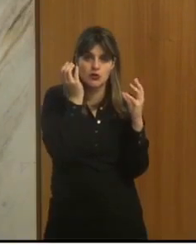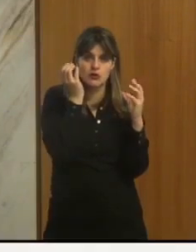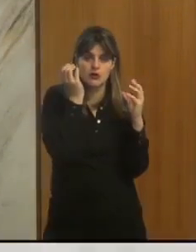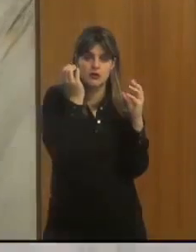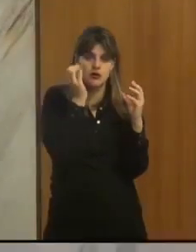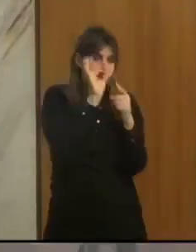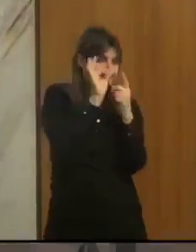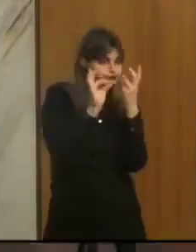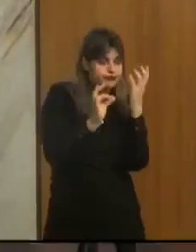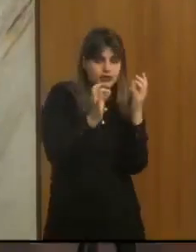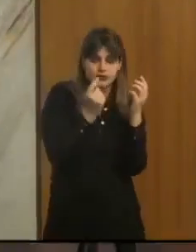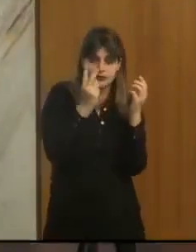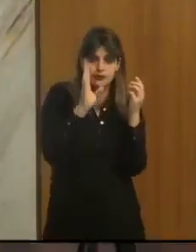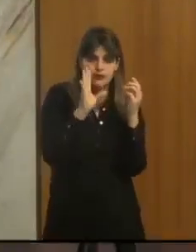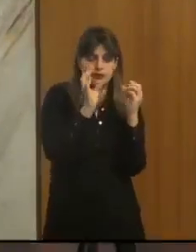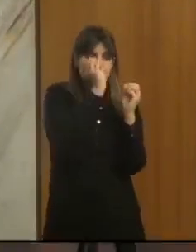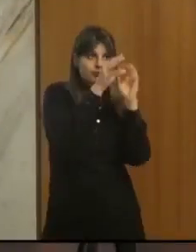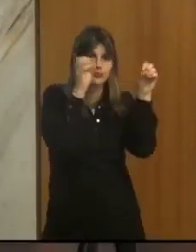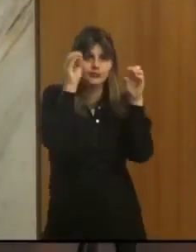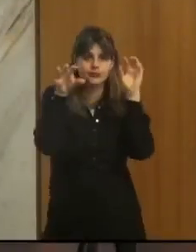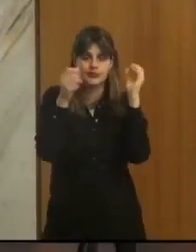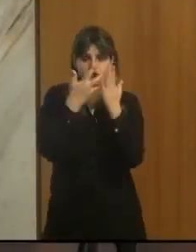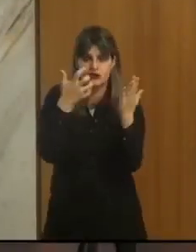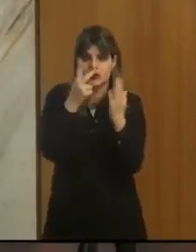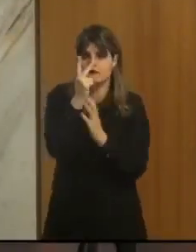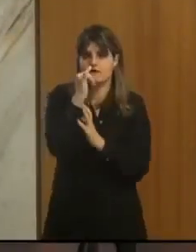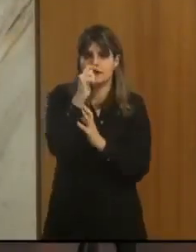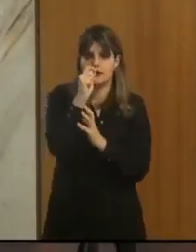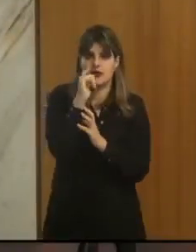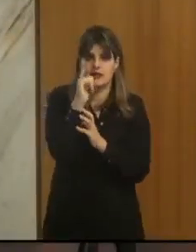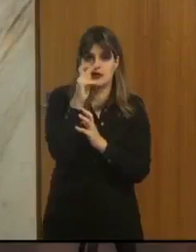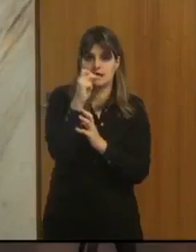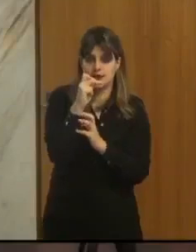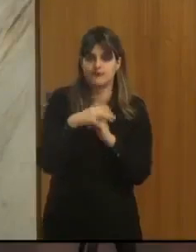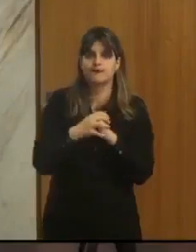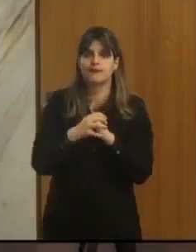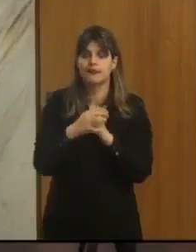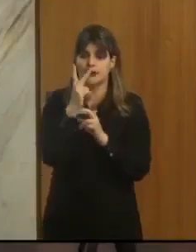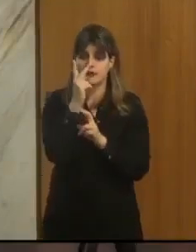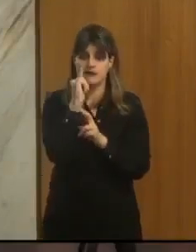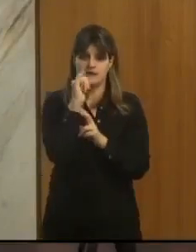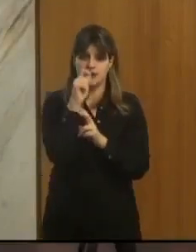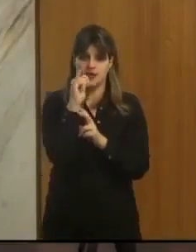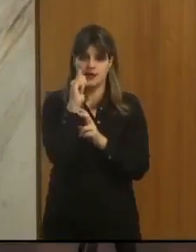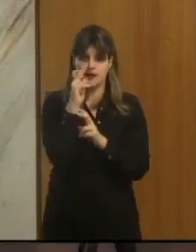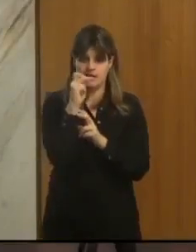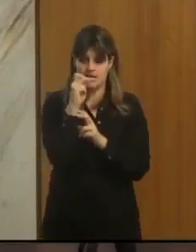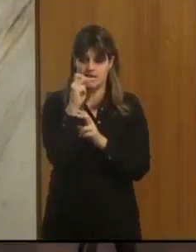muitos elementos, alguns elementos, de onde se destacam as vieiras. A vieira como significado